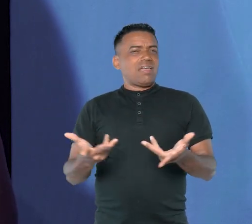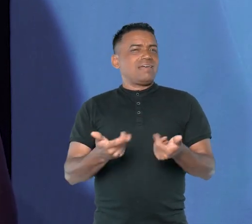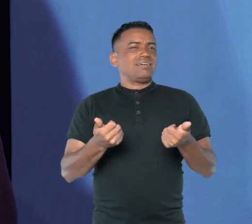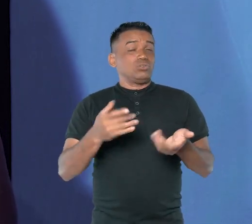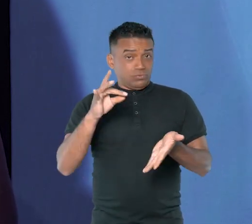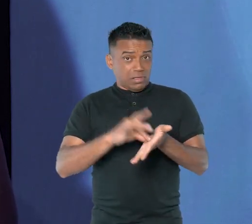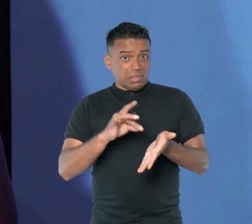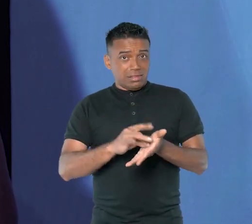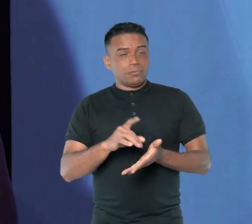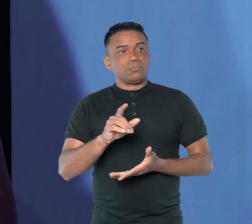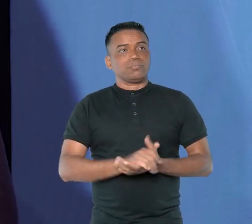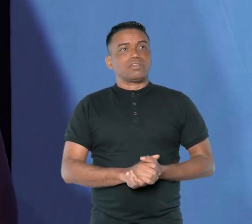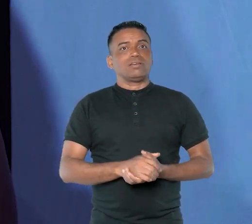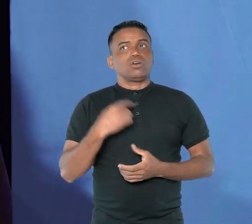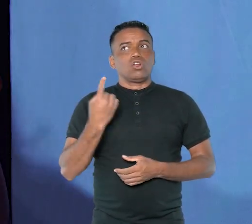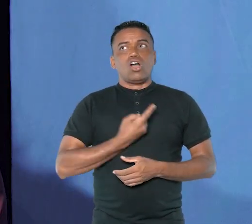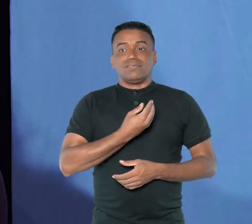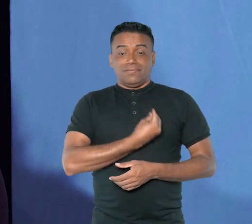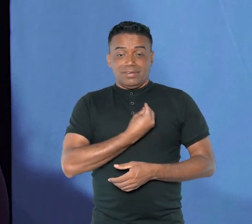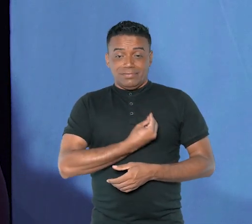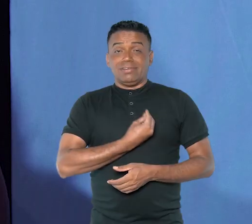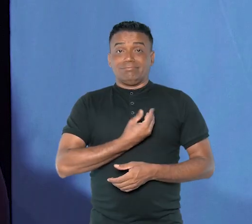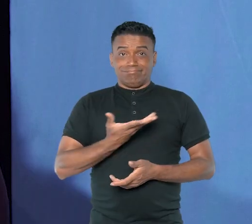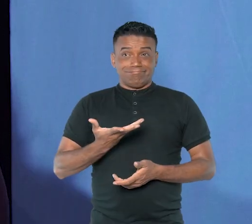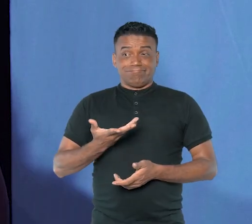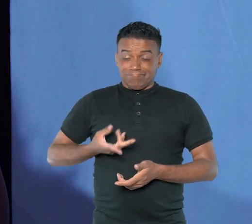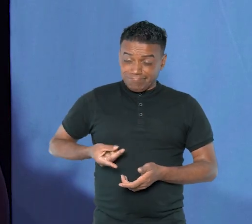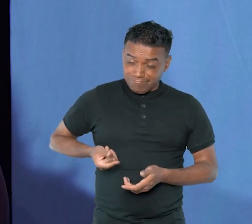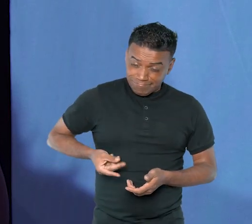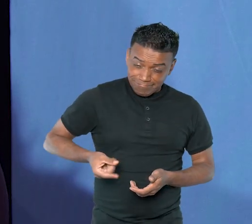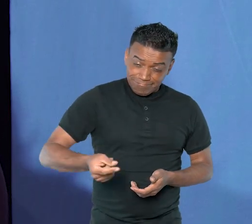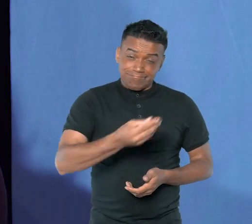verdadeiro, né? Que a gente parece que vive uma vida inteira